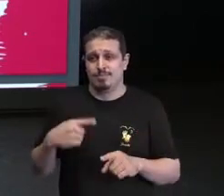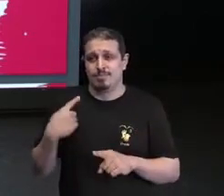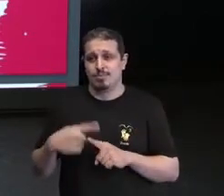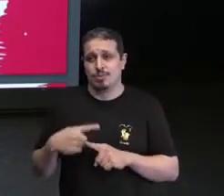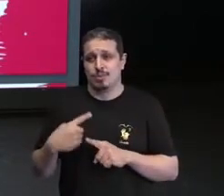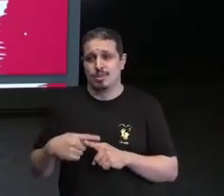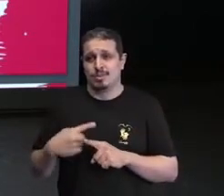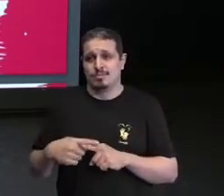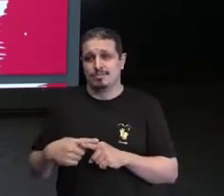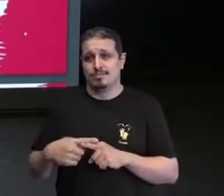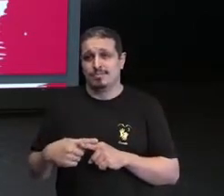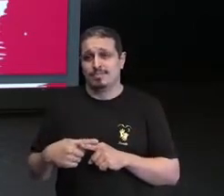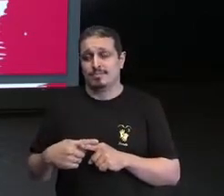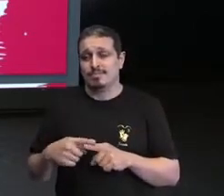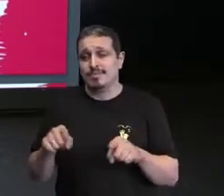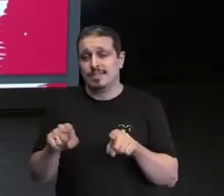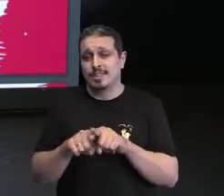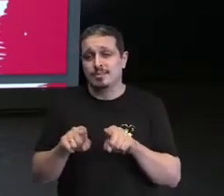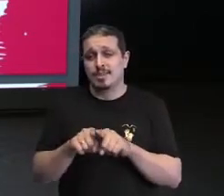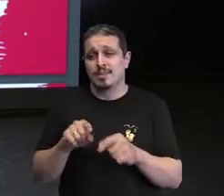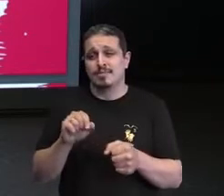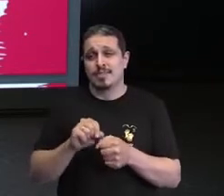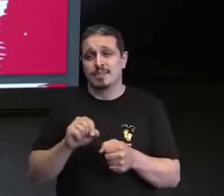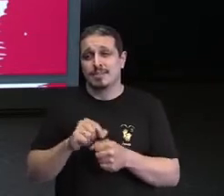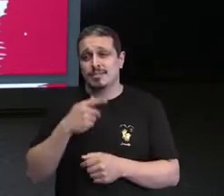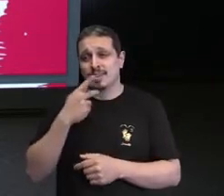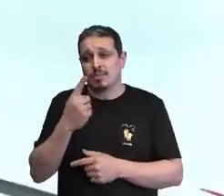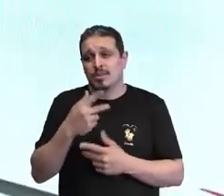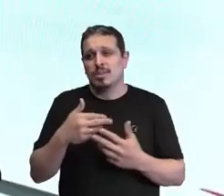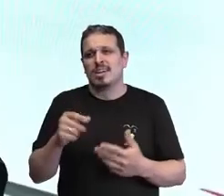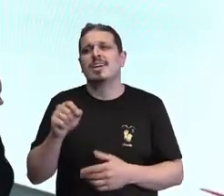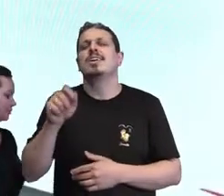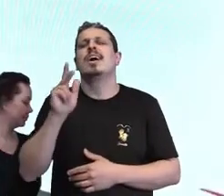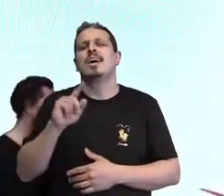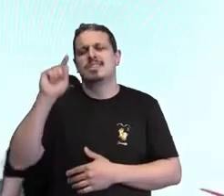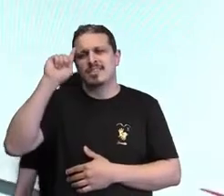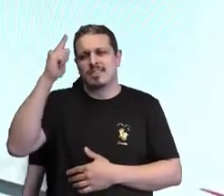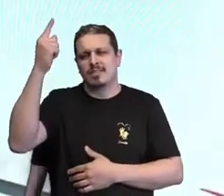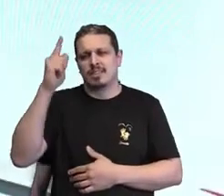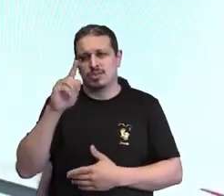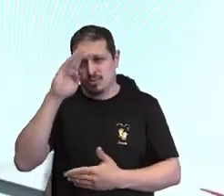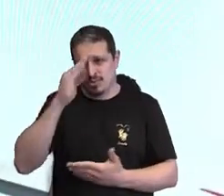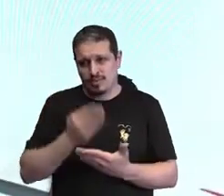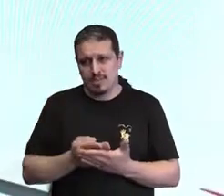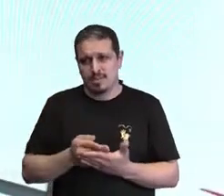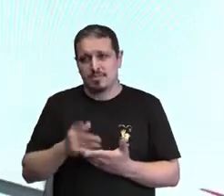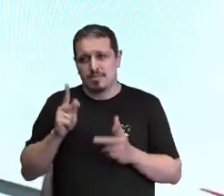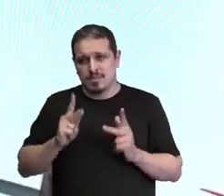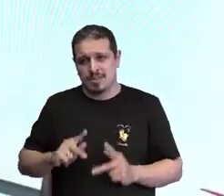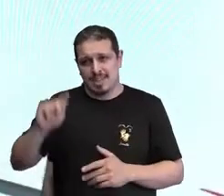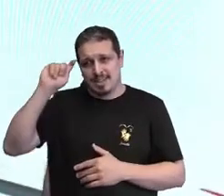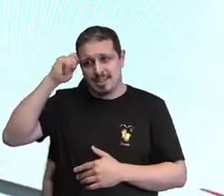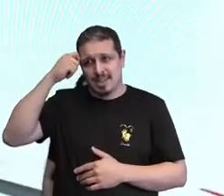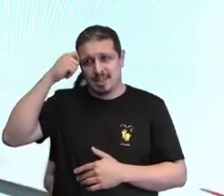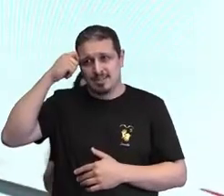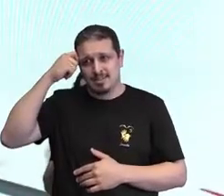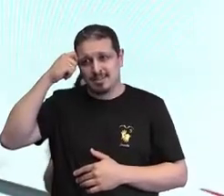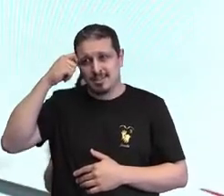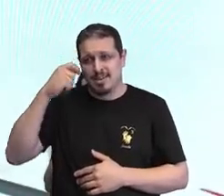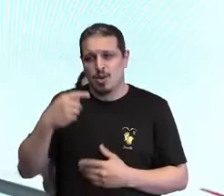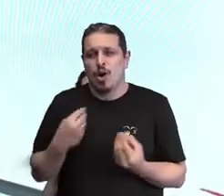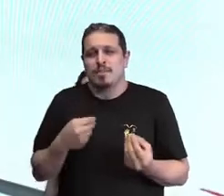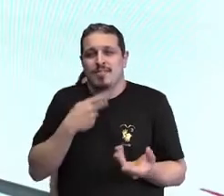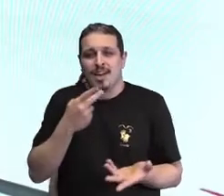identidade eu não vi a gente como eu falando uai quem que vai acreditar uma mulher preta quem que vai acreditar que uma mulher preta como eu que